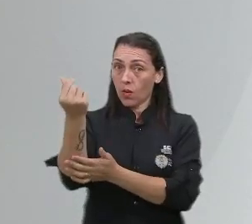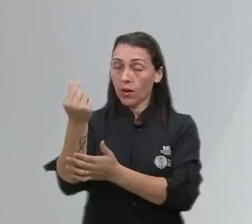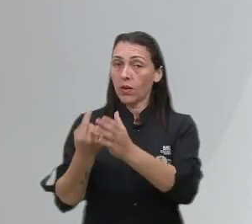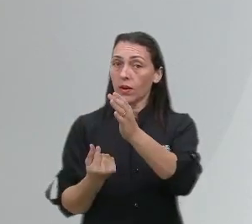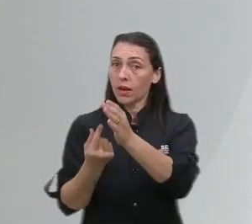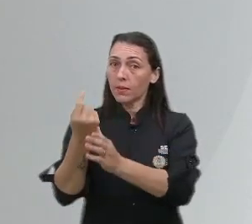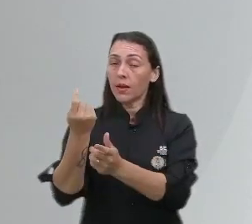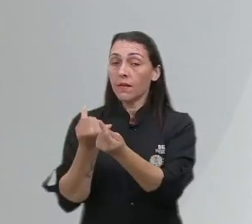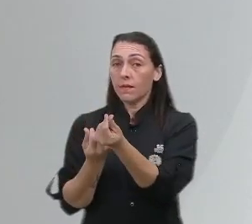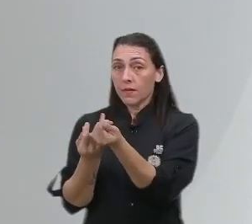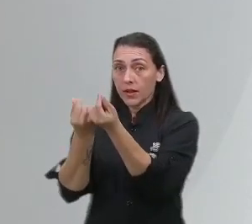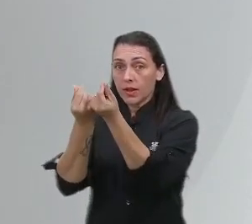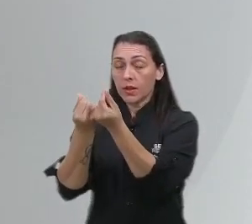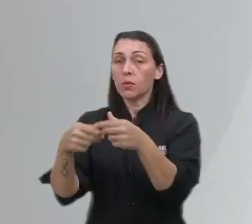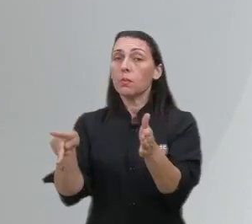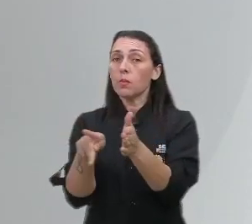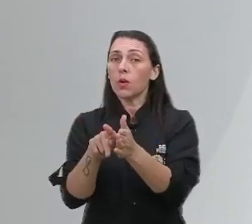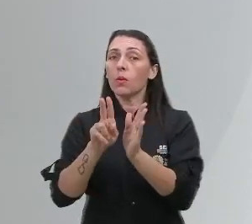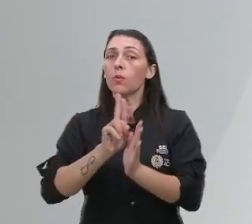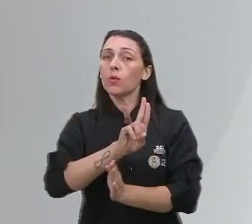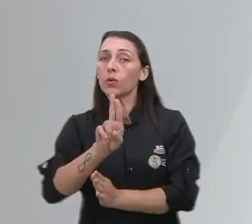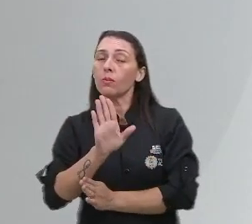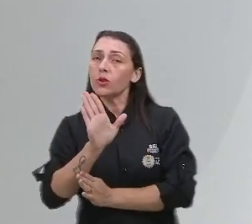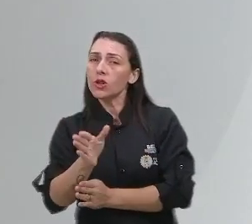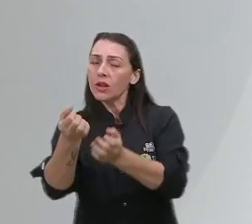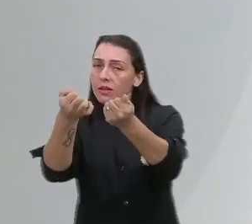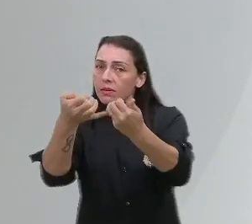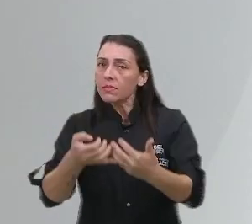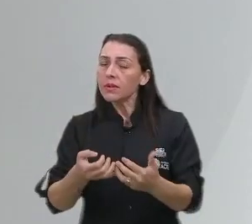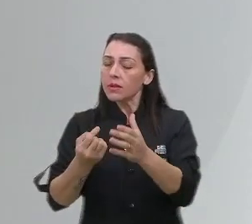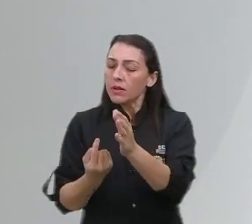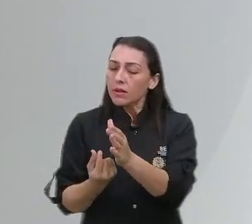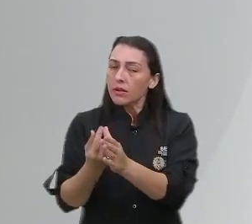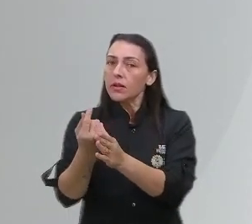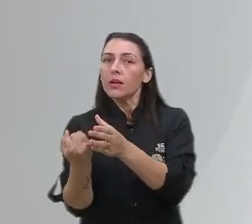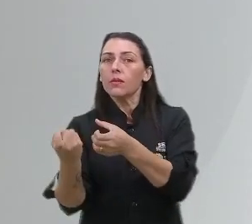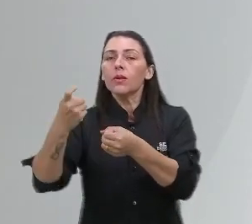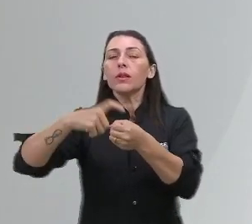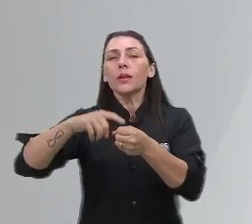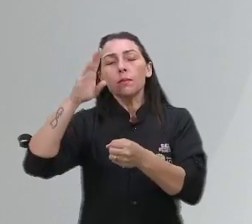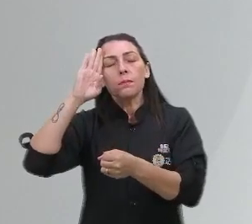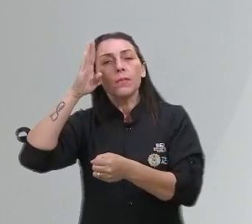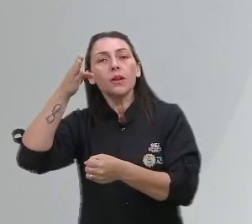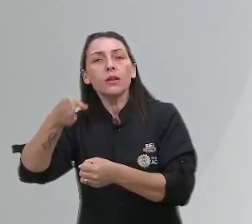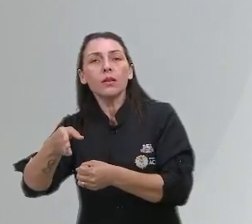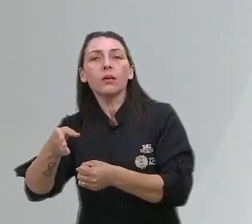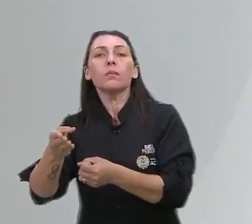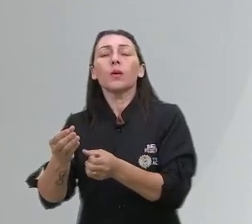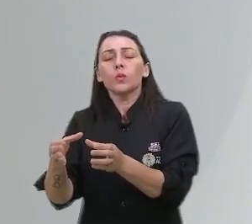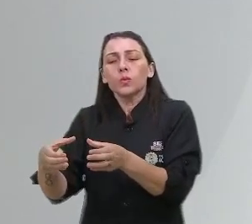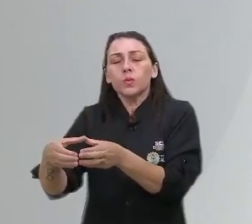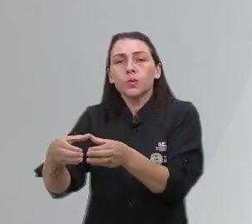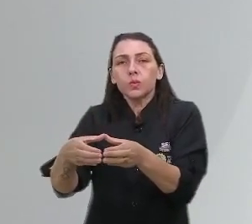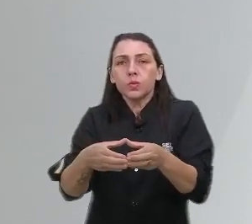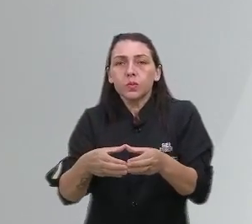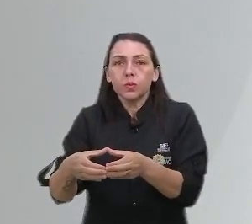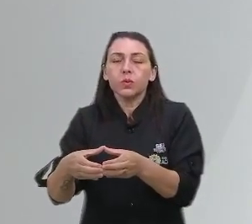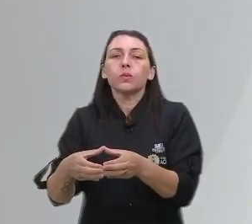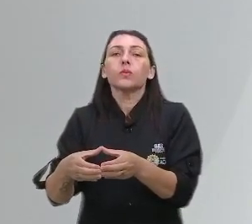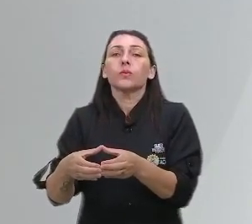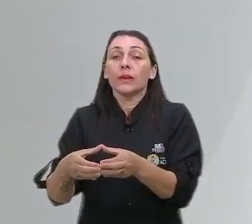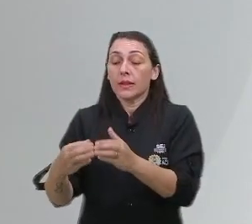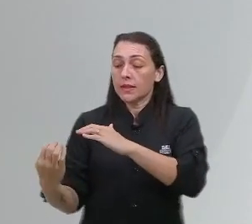capitalismo financeiro, como o próprio nome já diz, é um capitalismo voltado principalmente para o agrupamento